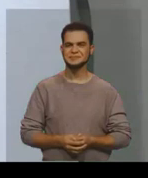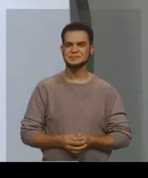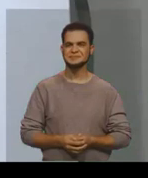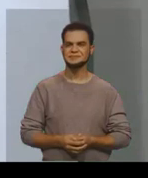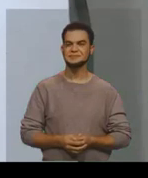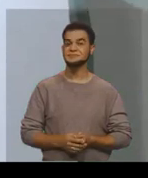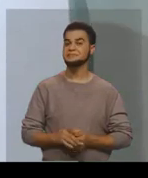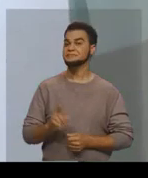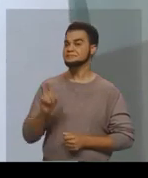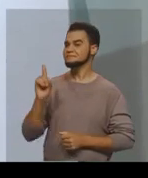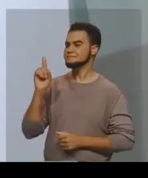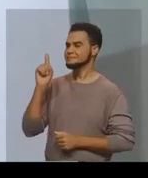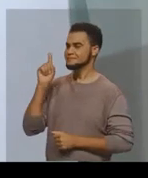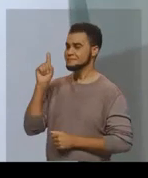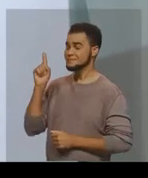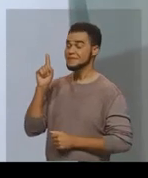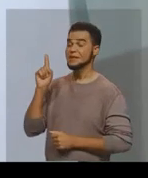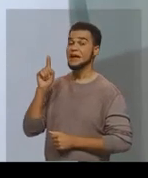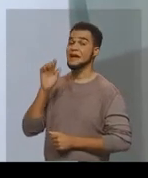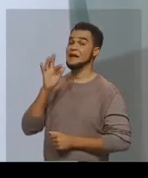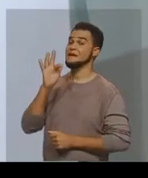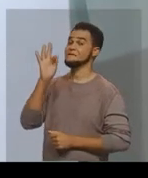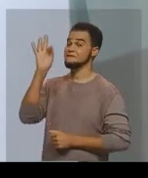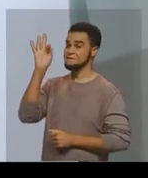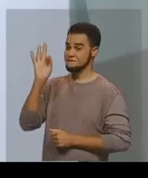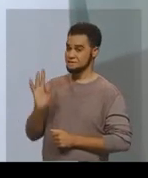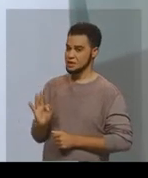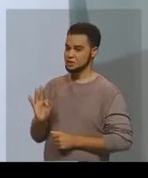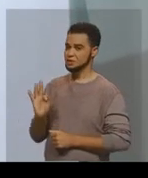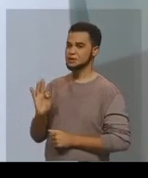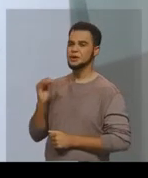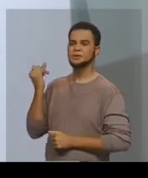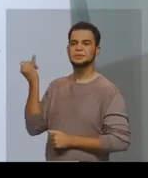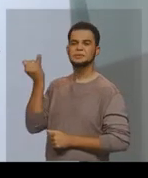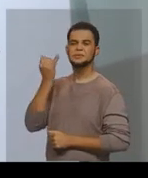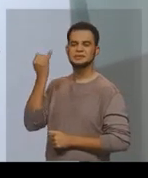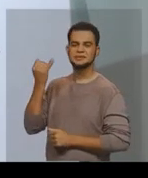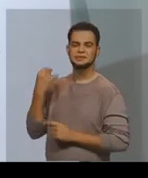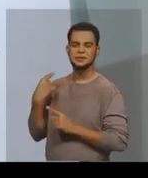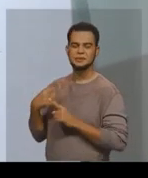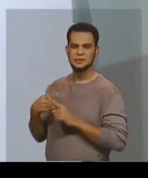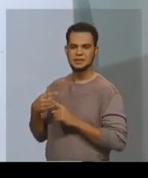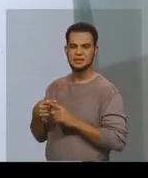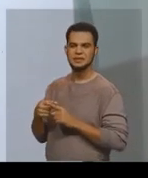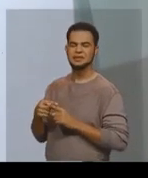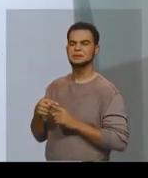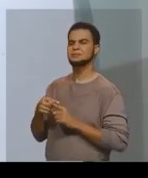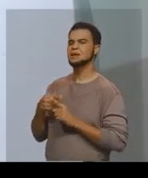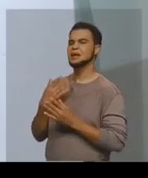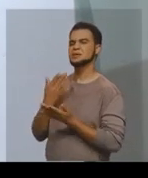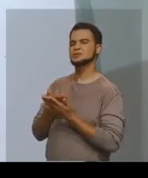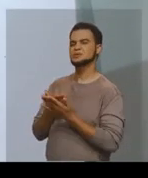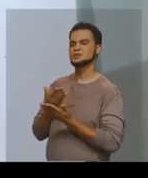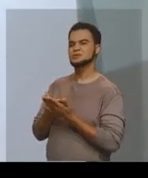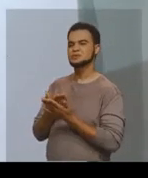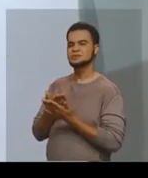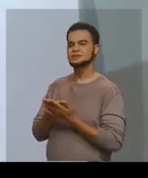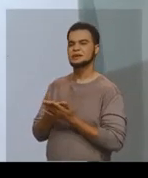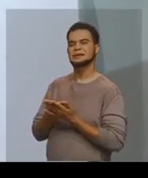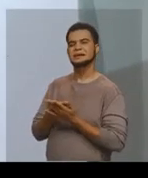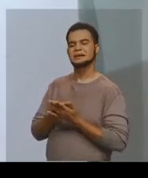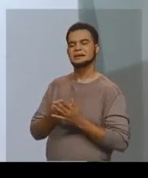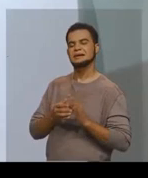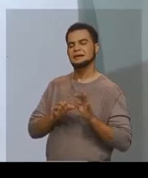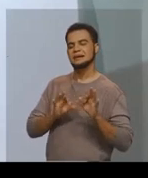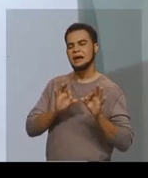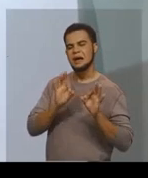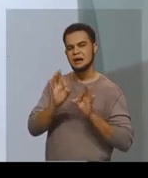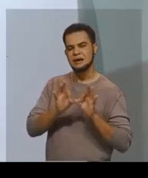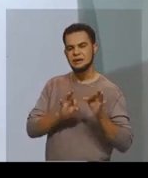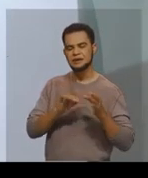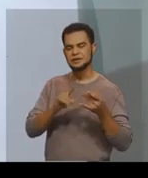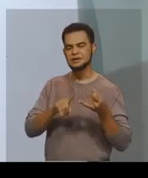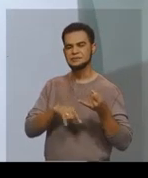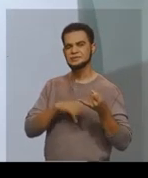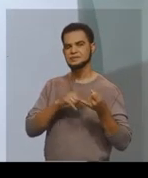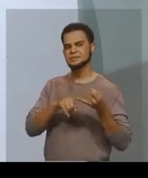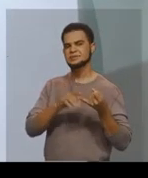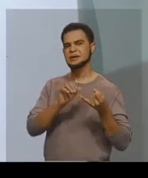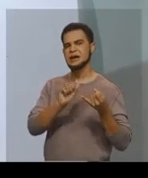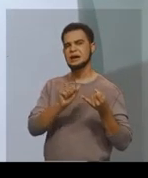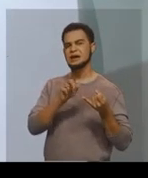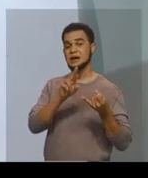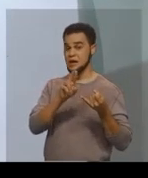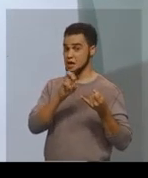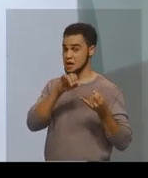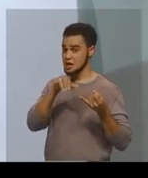gente estudar arranjo, permutação, combinação. Aí sim eu posso falar assim, no dia a dia dá para a